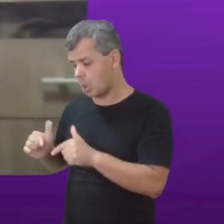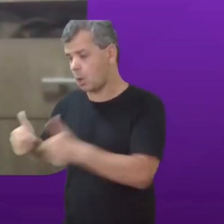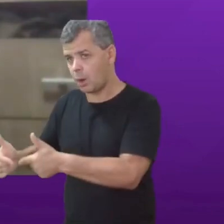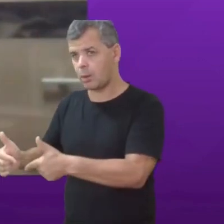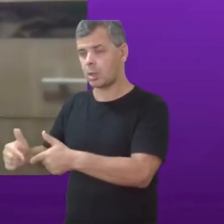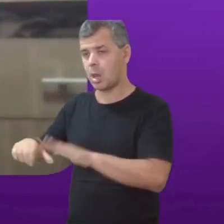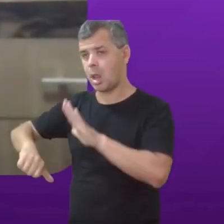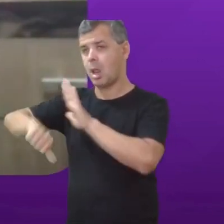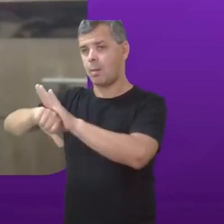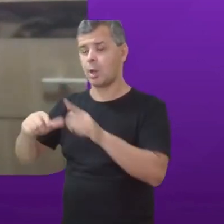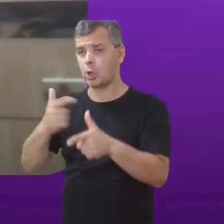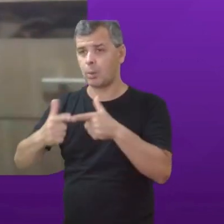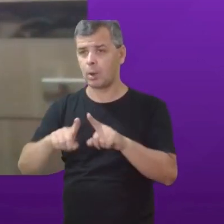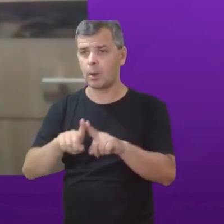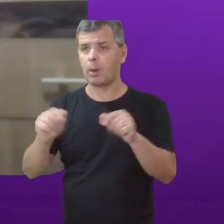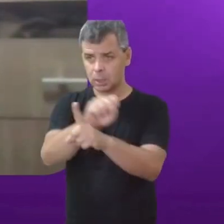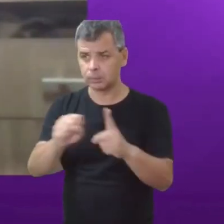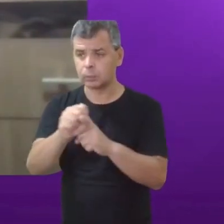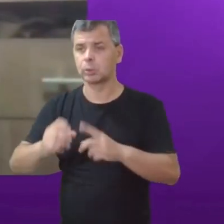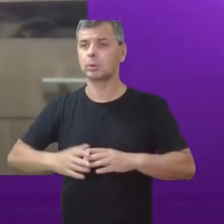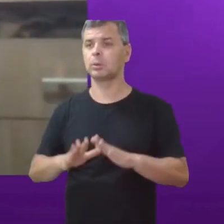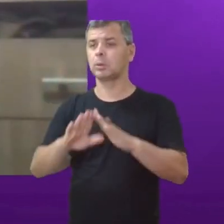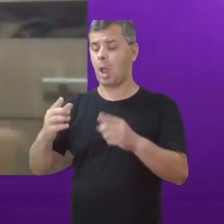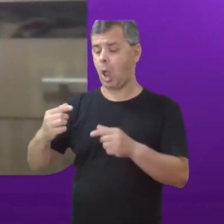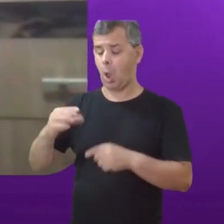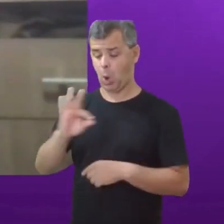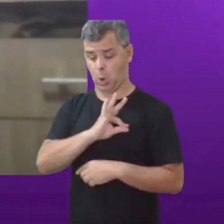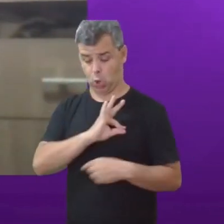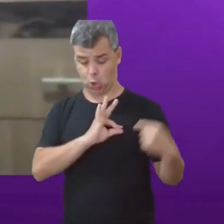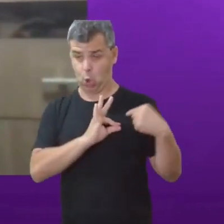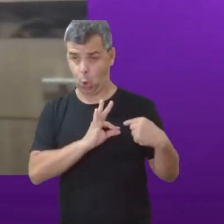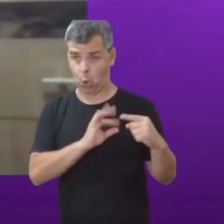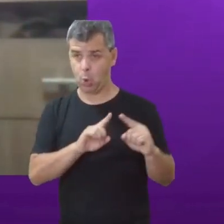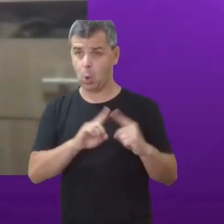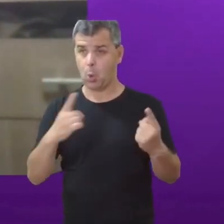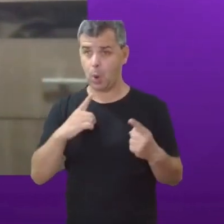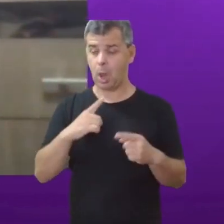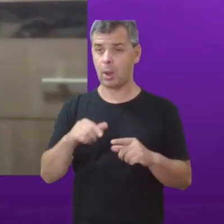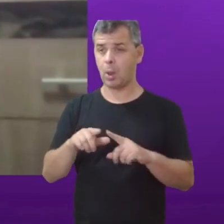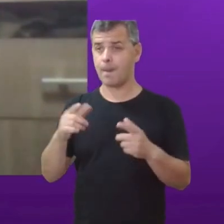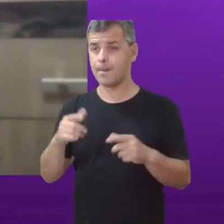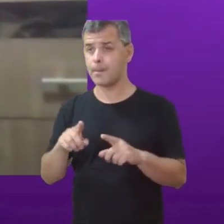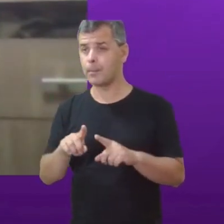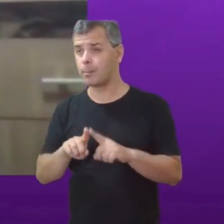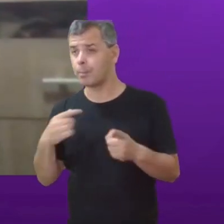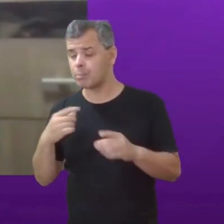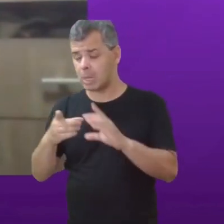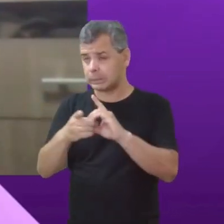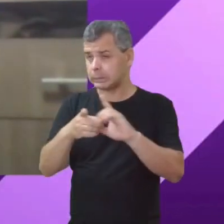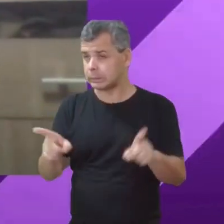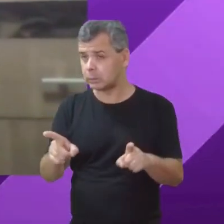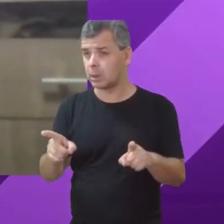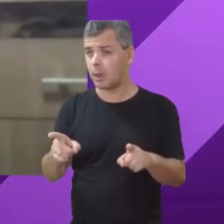à criminalidade e dos problemas que permeiam a segurança. Uma polícia, né, um policiamento, ele é visto como um policiamento mais democrático,